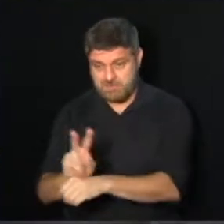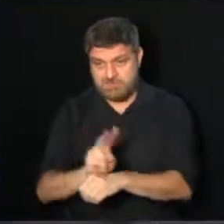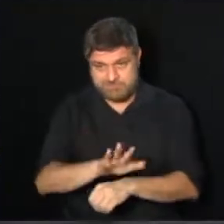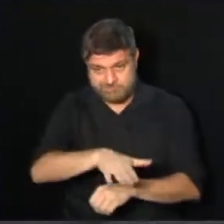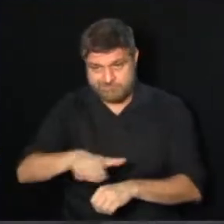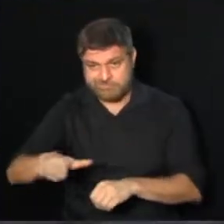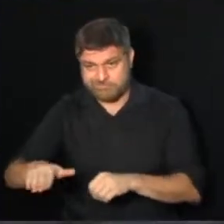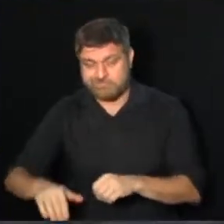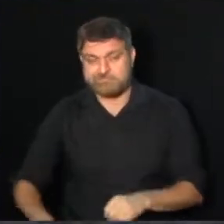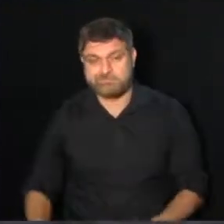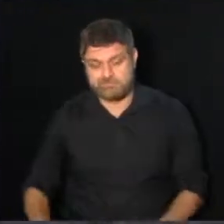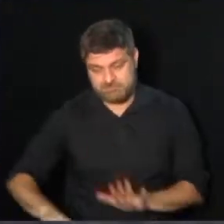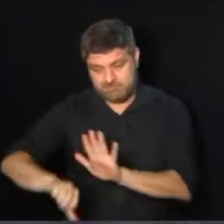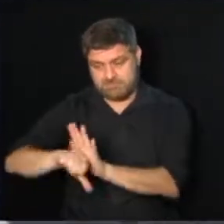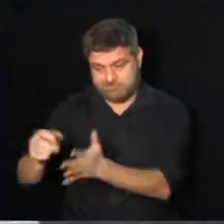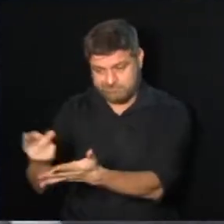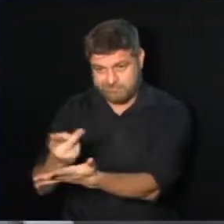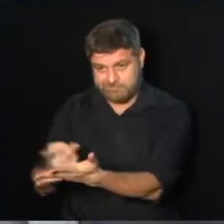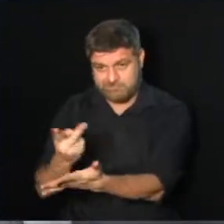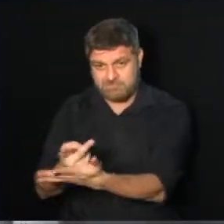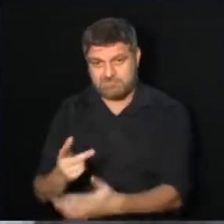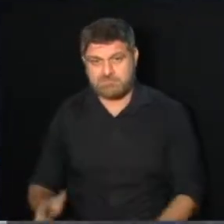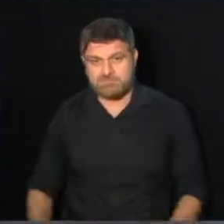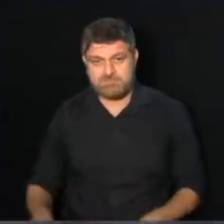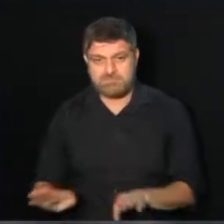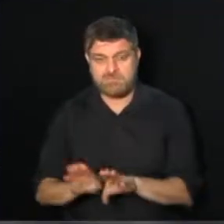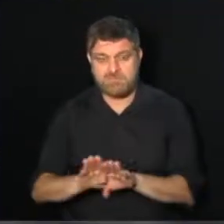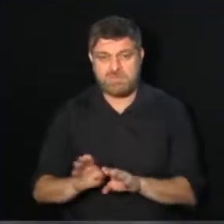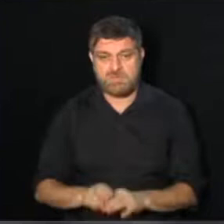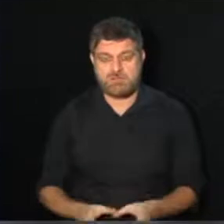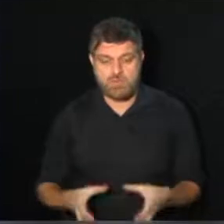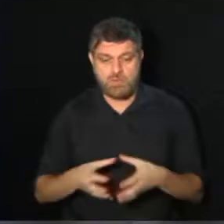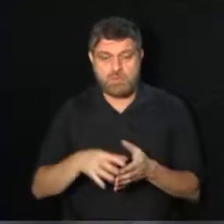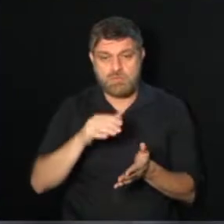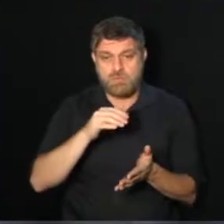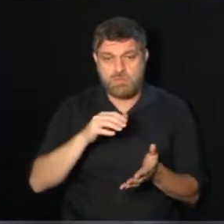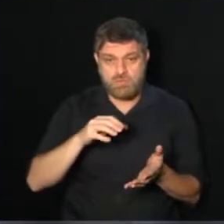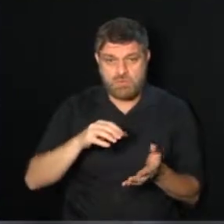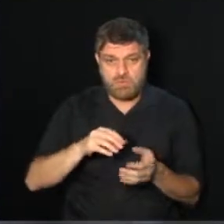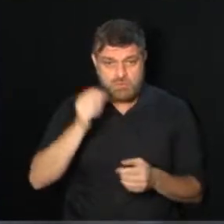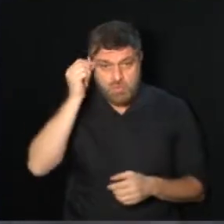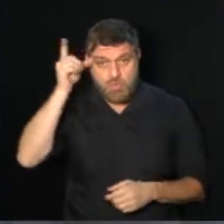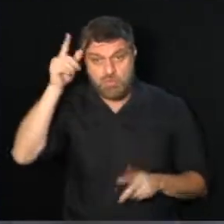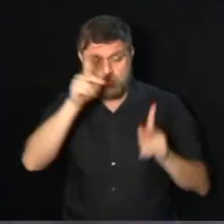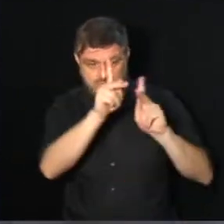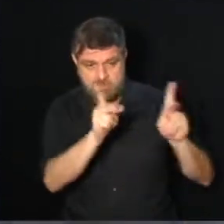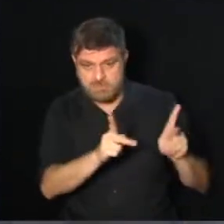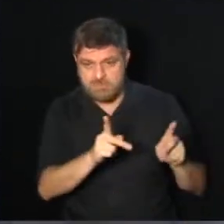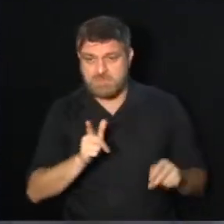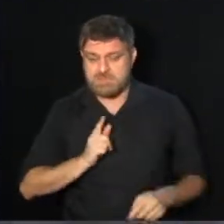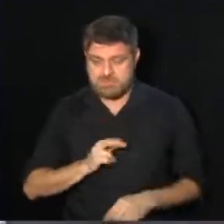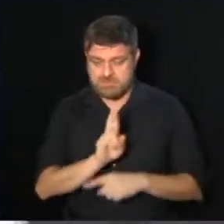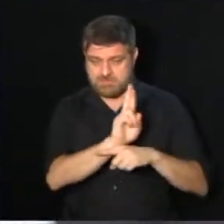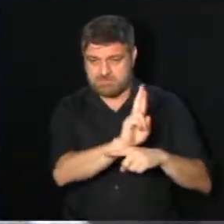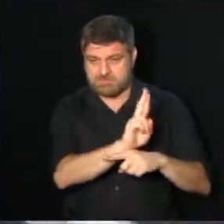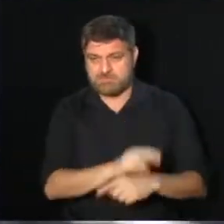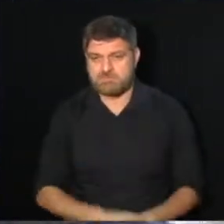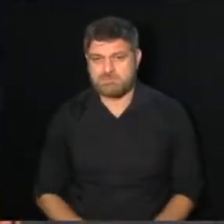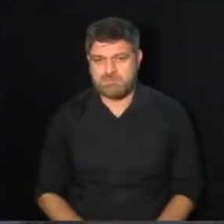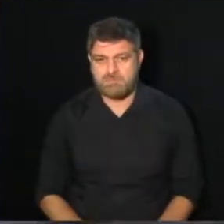vice-presidente do Conselho Municipal de Cultura de Paz. Aí agora, novamente, faço questão de destacar, vereador Tiago